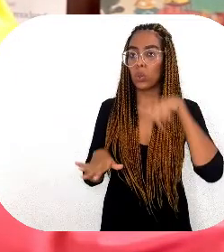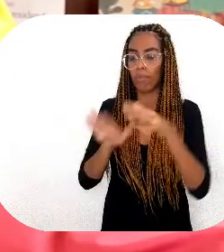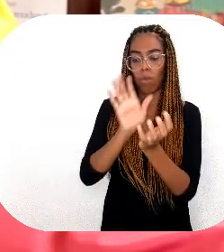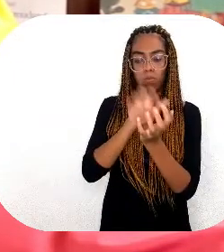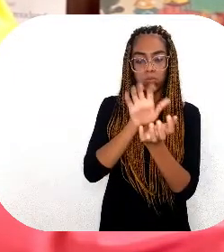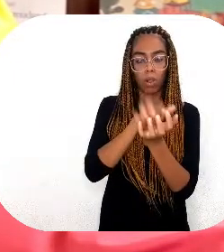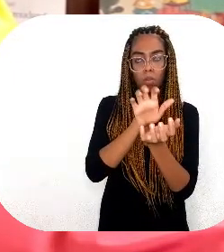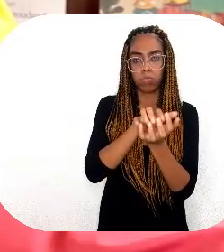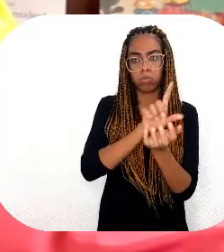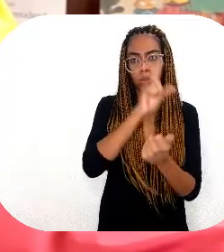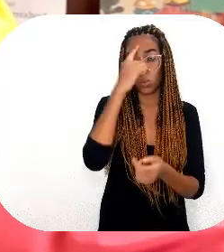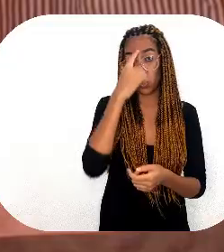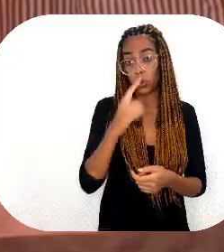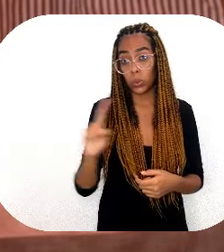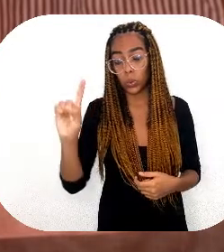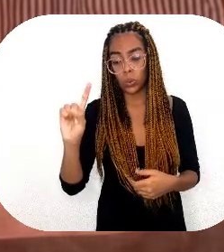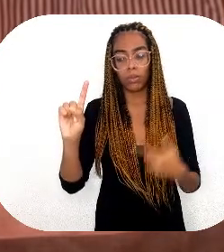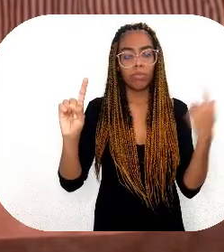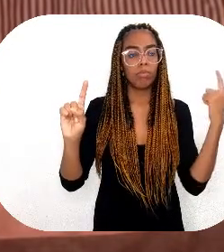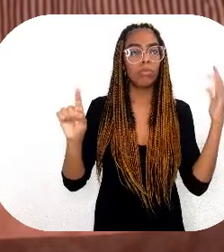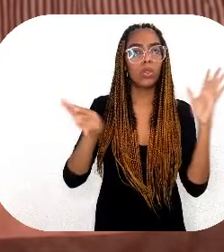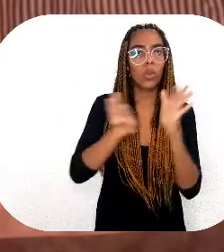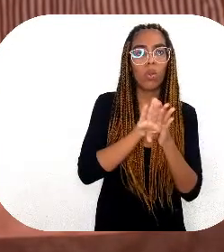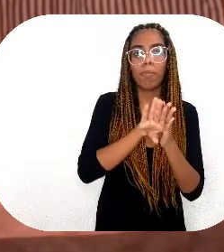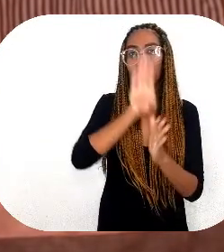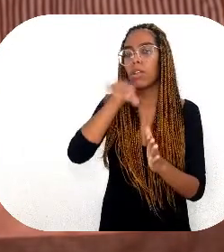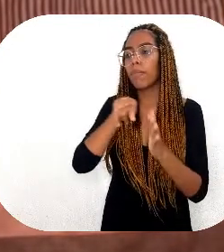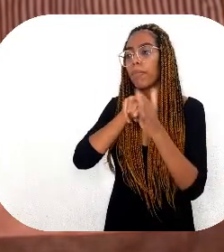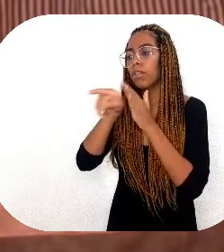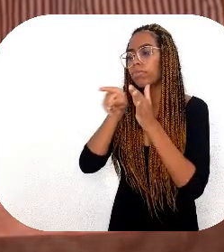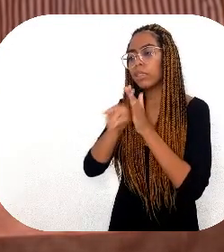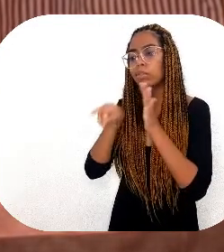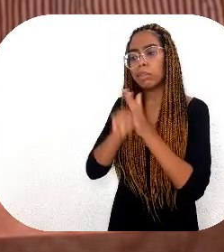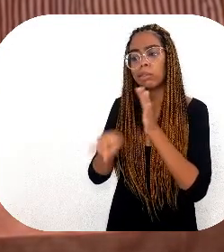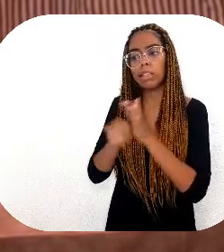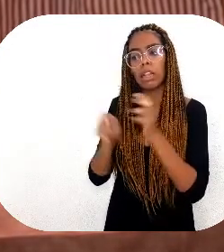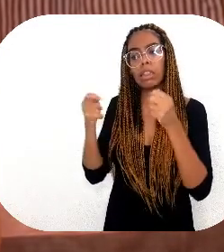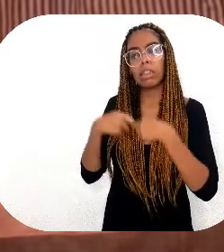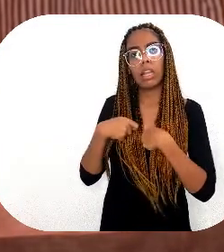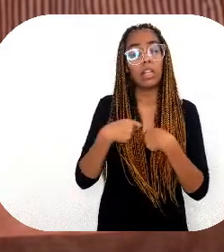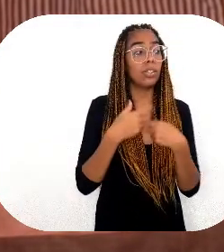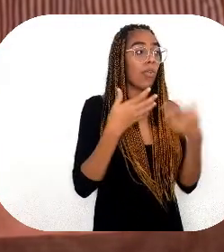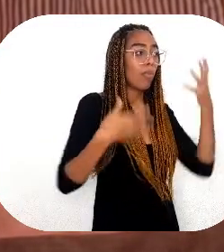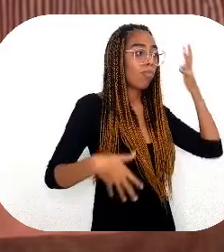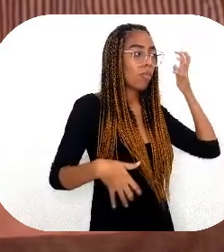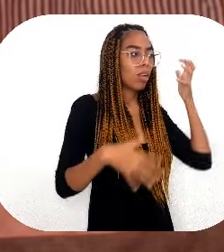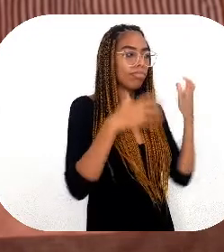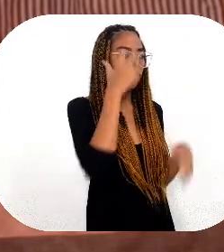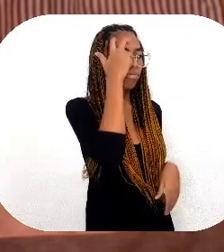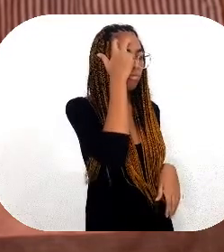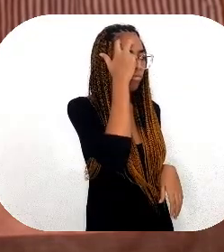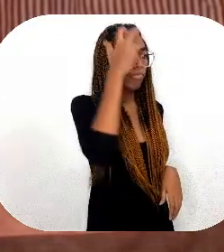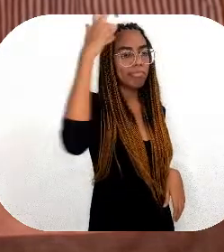aquela conversa mole de amigo, de admiração, enchendo o macaquinho de vaidade.